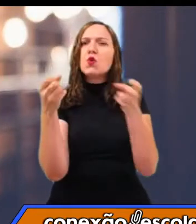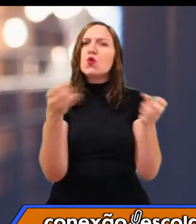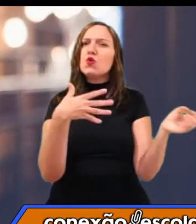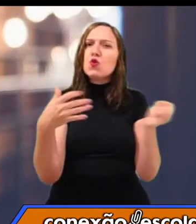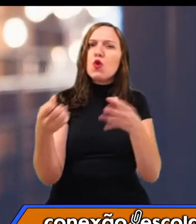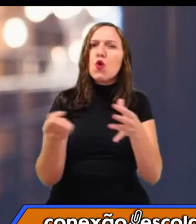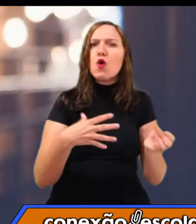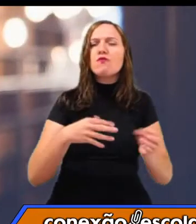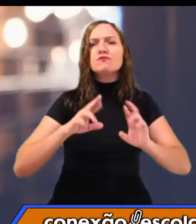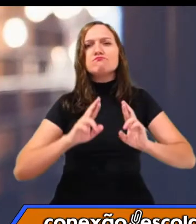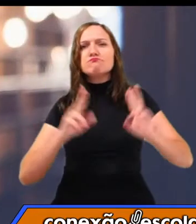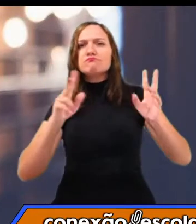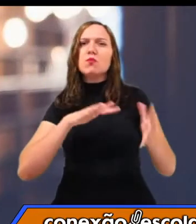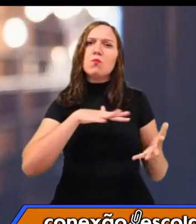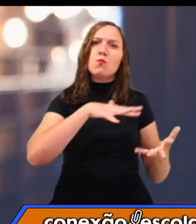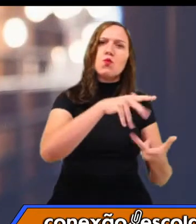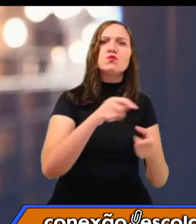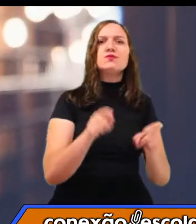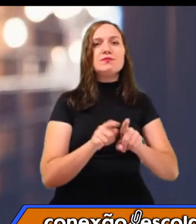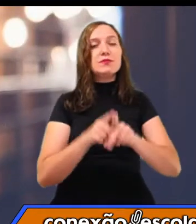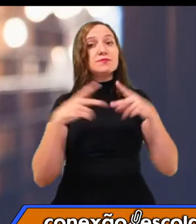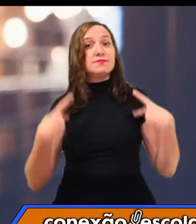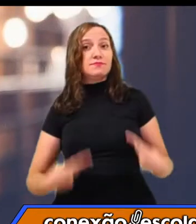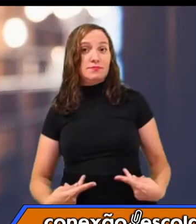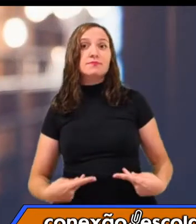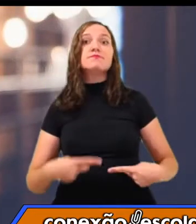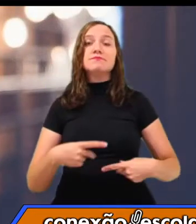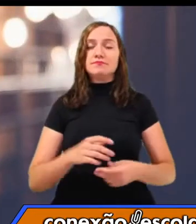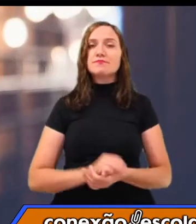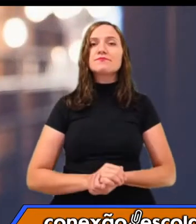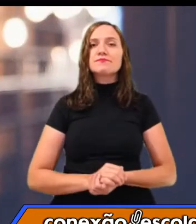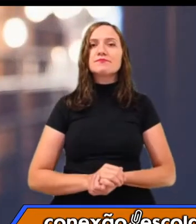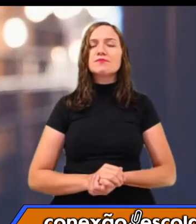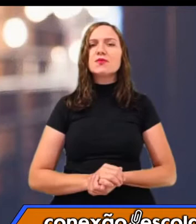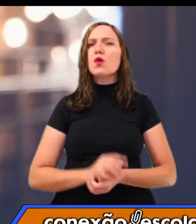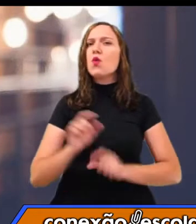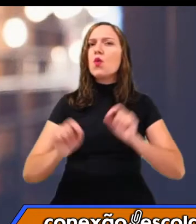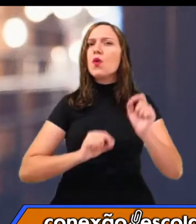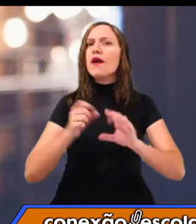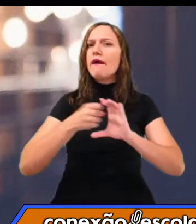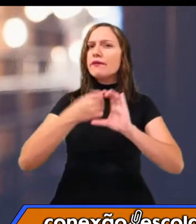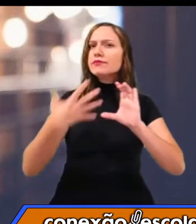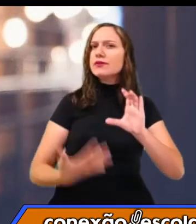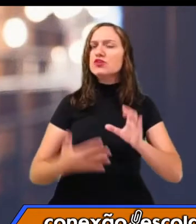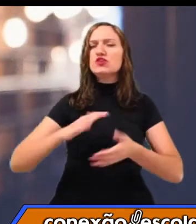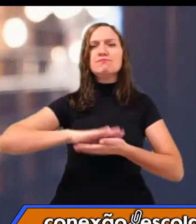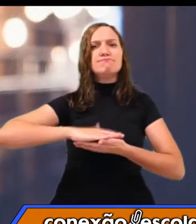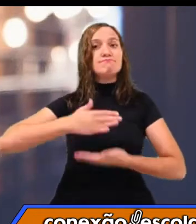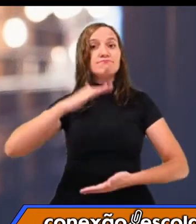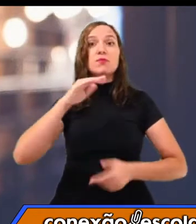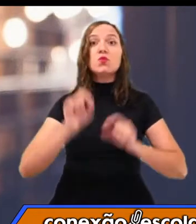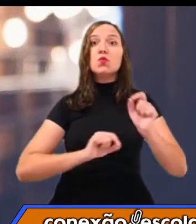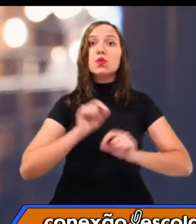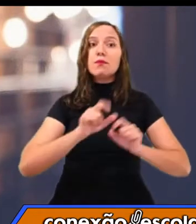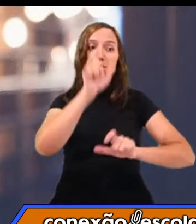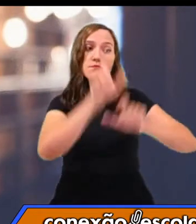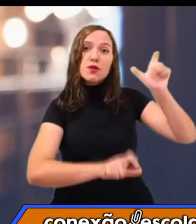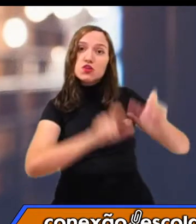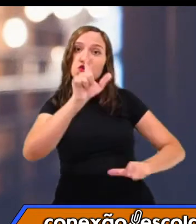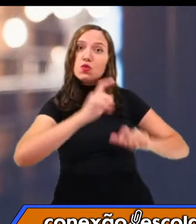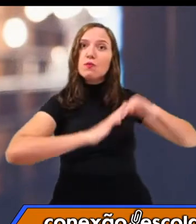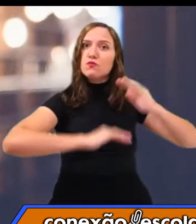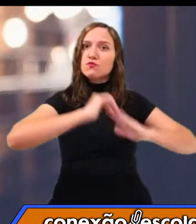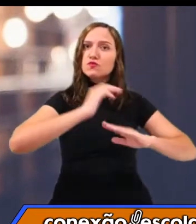do homem, né? Uma característica desse movimento é que os artistas passaram a se interessar por diversas